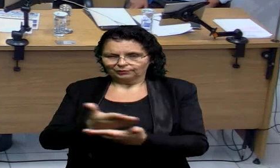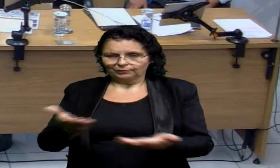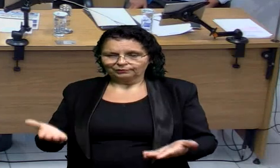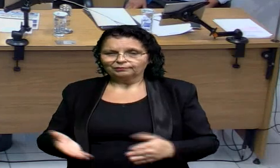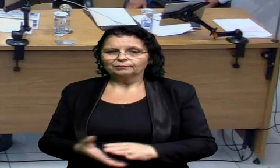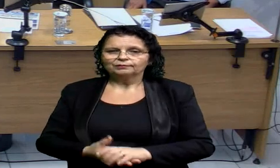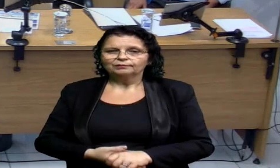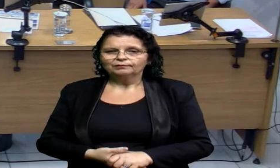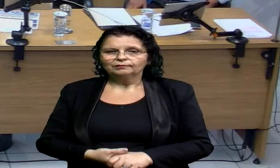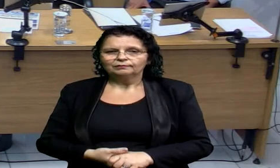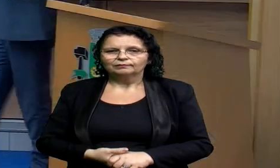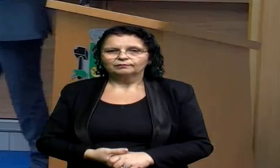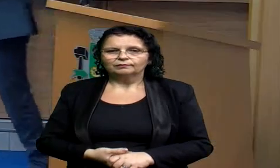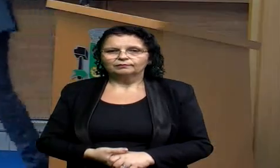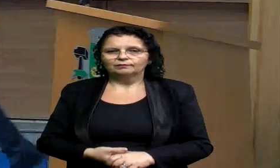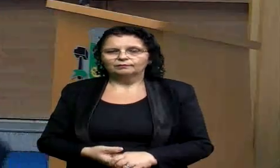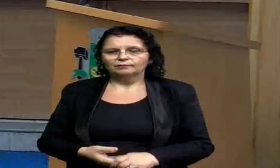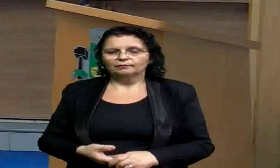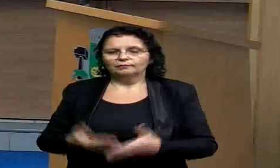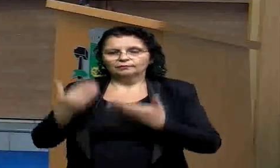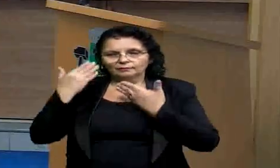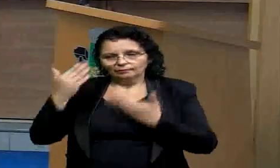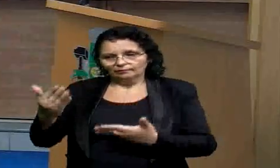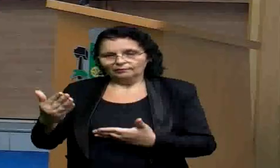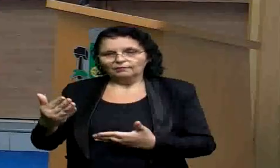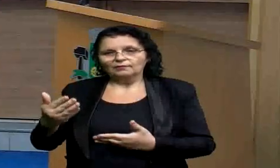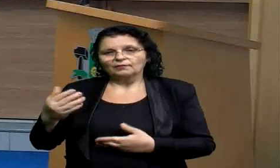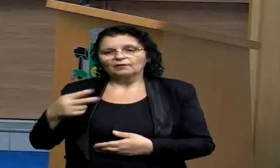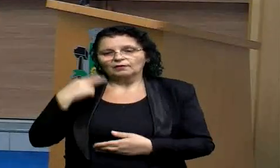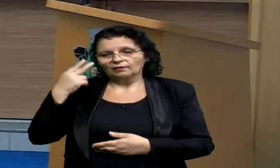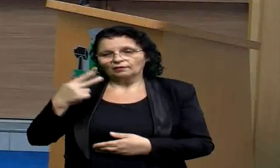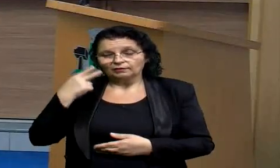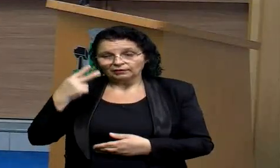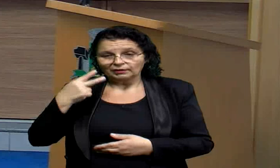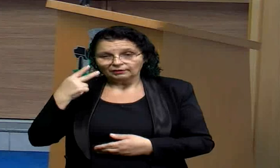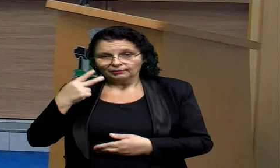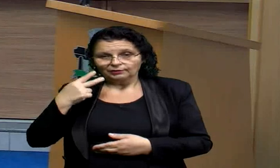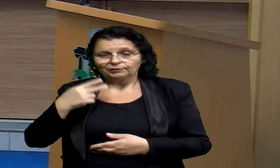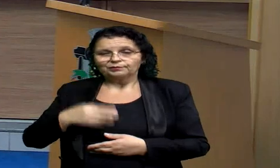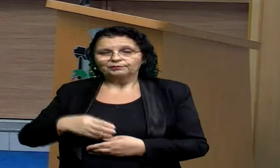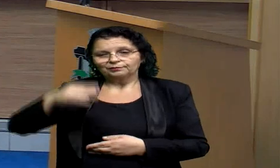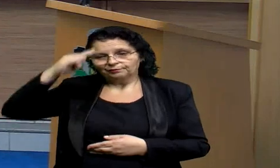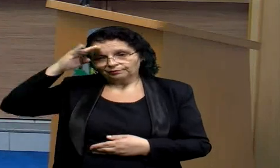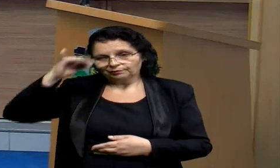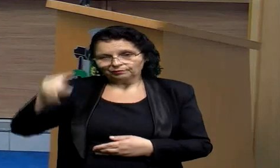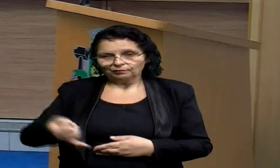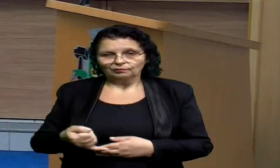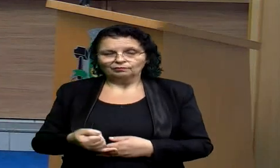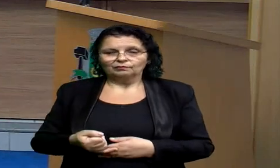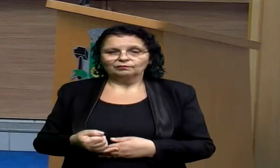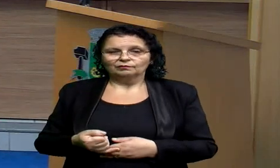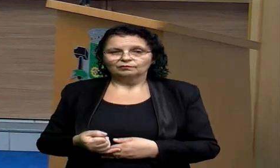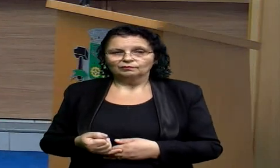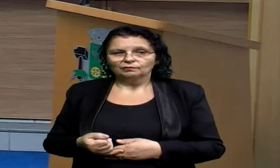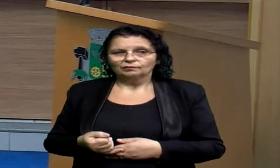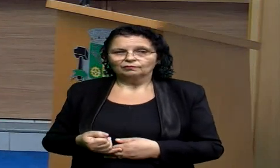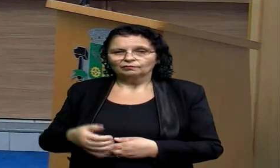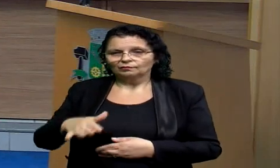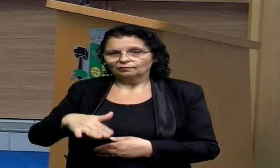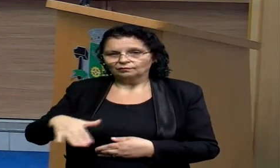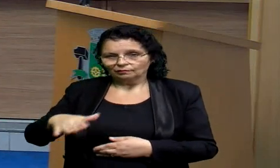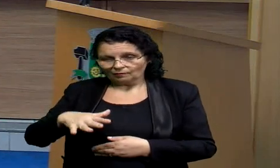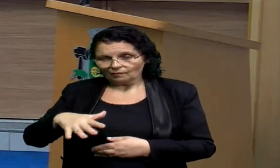todos Obrigado o Nobre Vereador Josias dajo grande defensor ali do do tempo